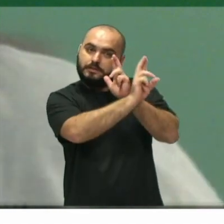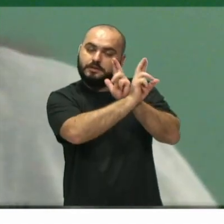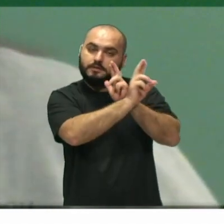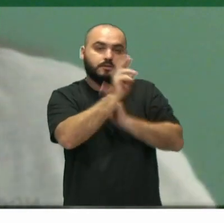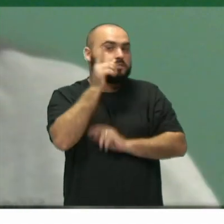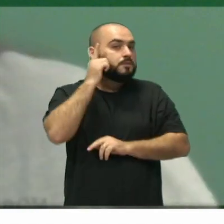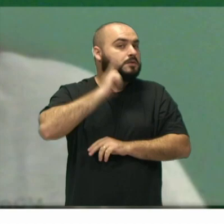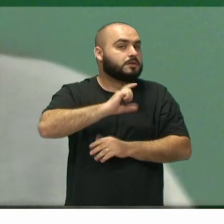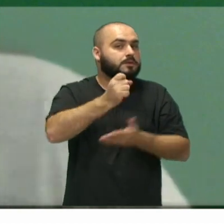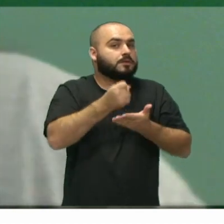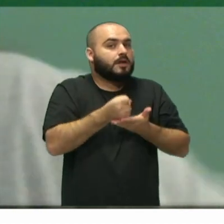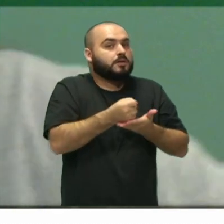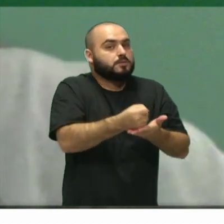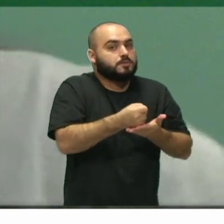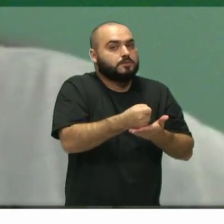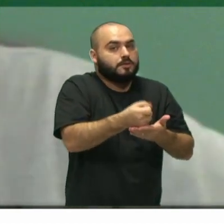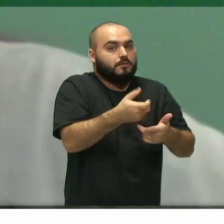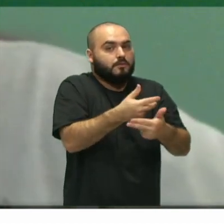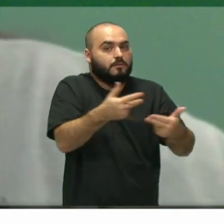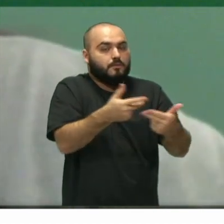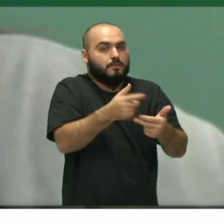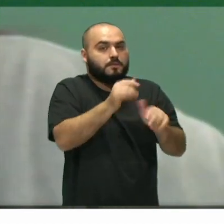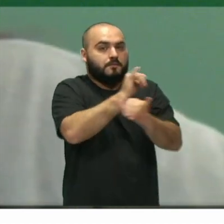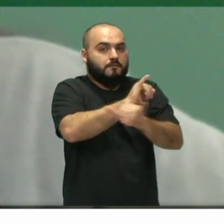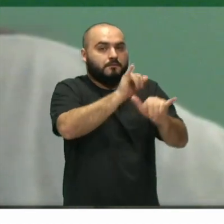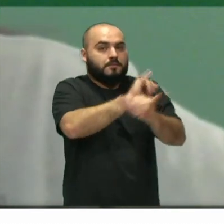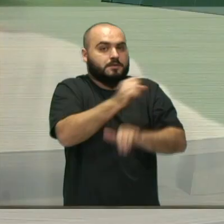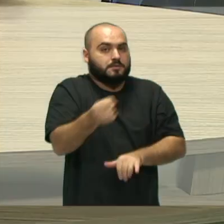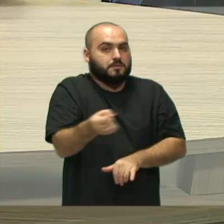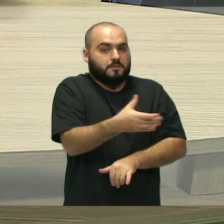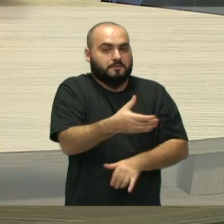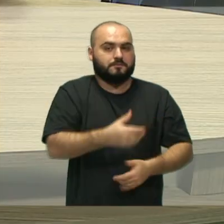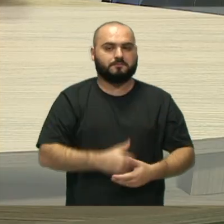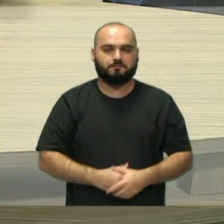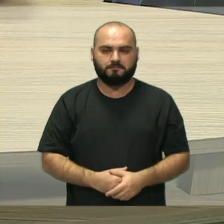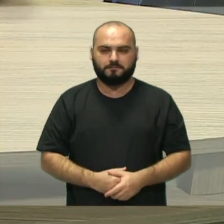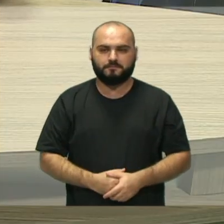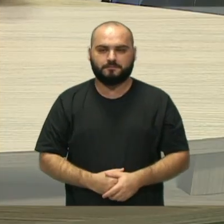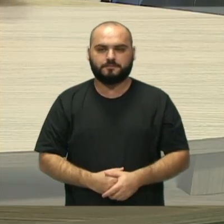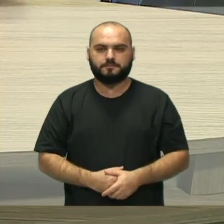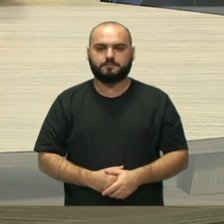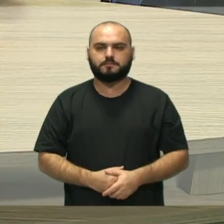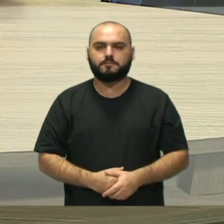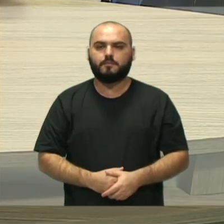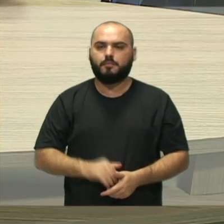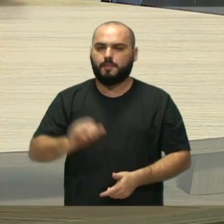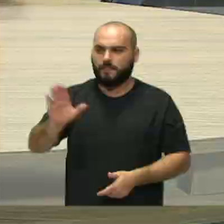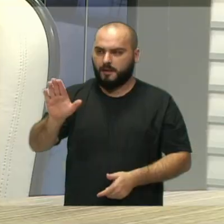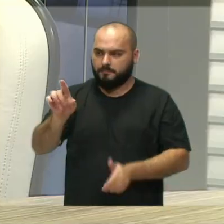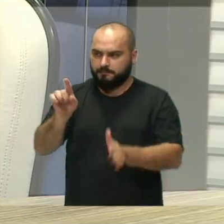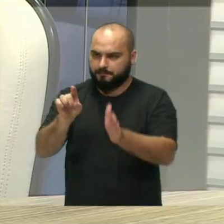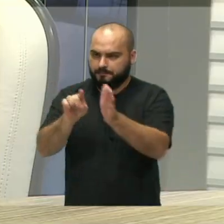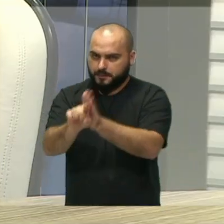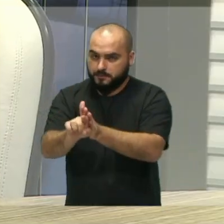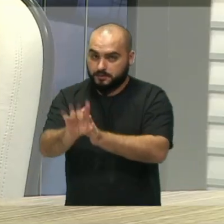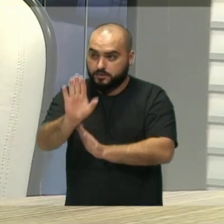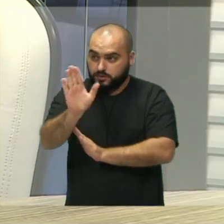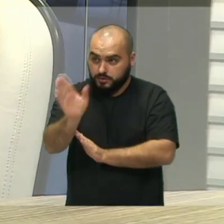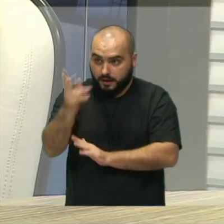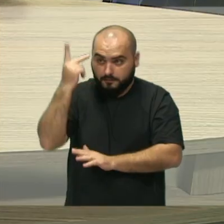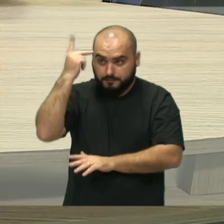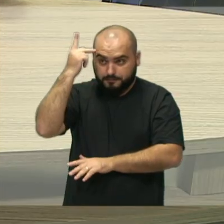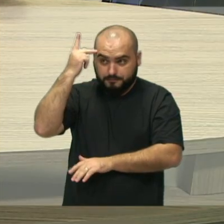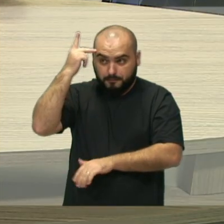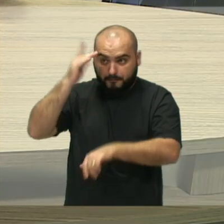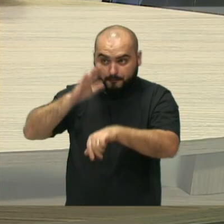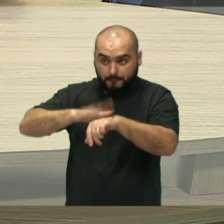com algumas informações novas para vocês. Doutor, o senhor já trabalha com psiquiatria já há mais de 20 anos,